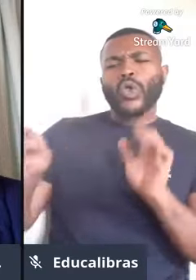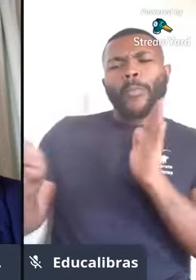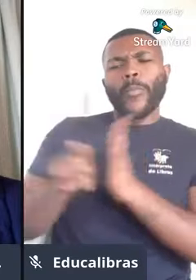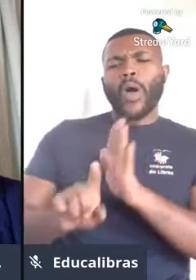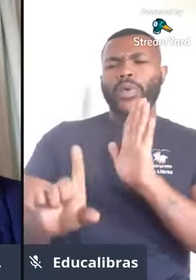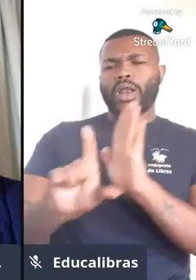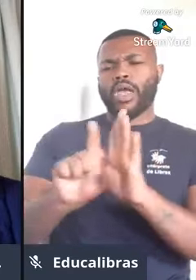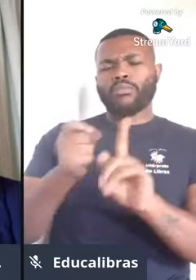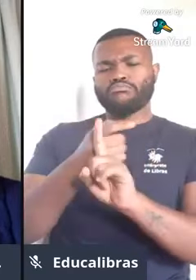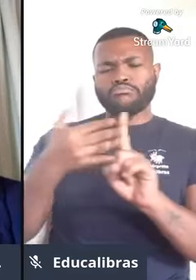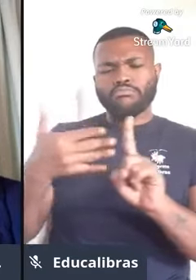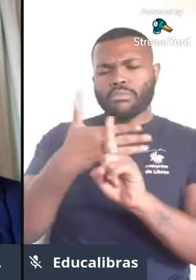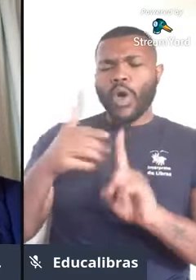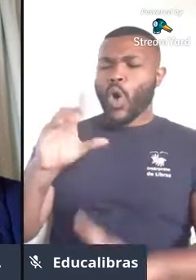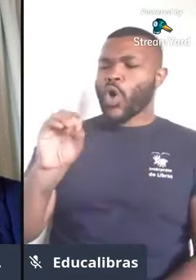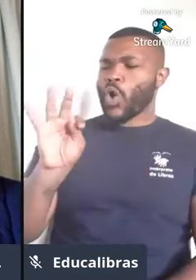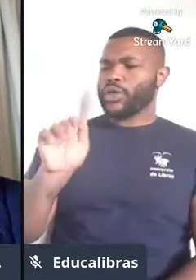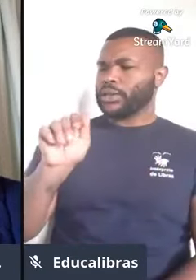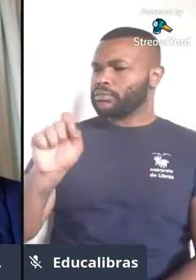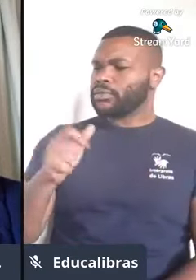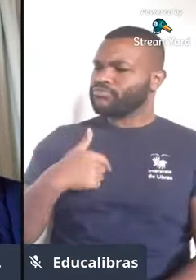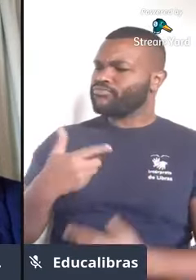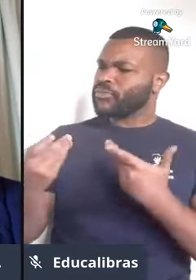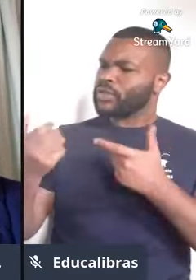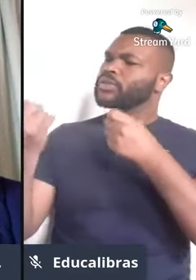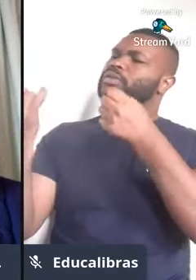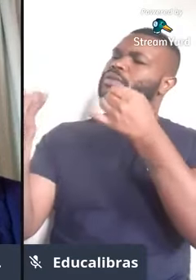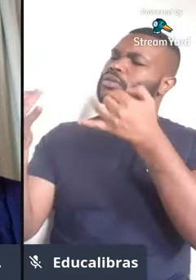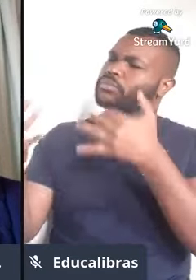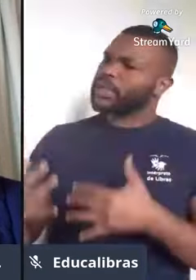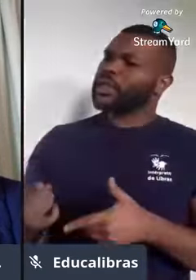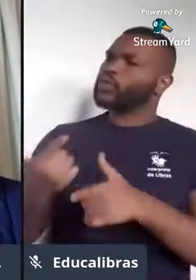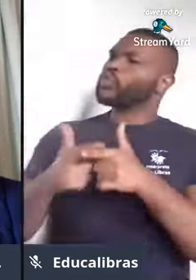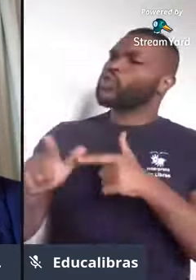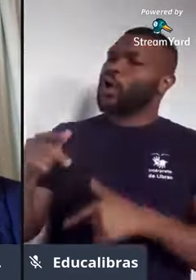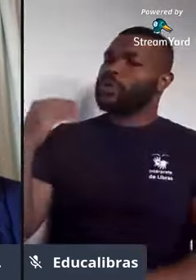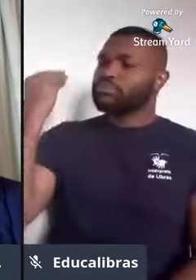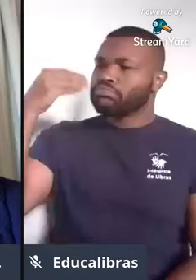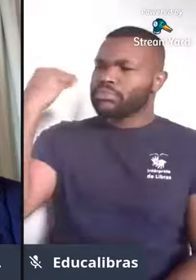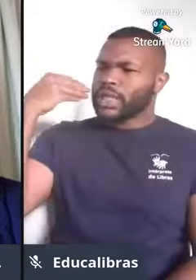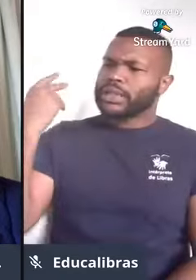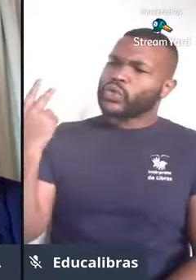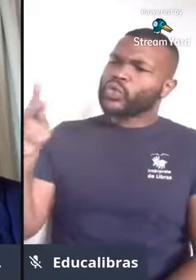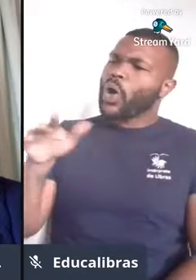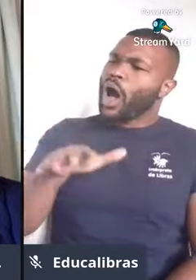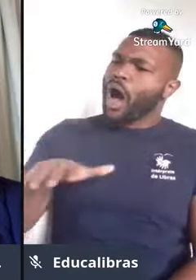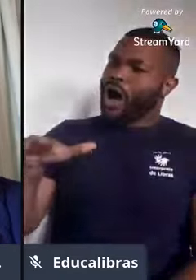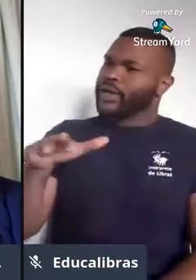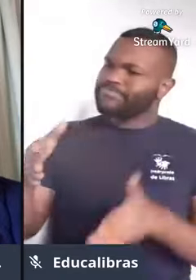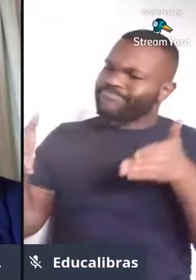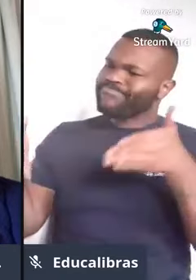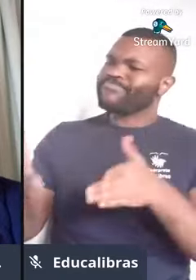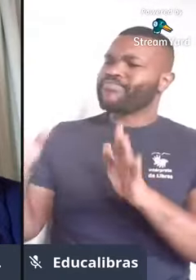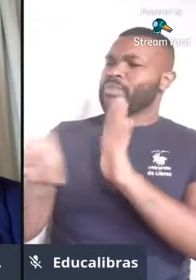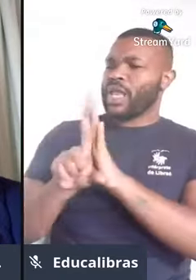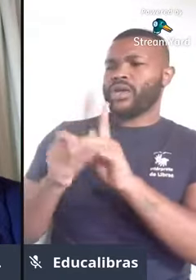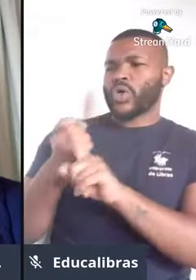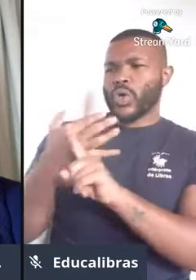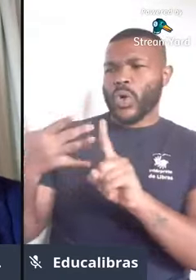que você contasse um pouco dessa sua experiência nessa área específica da lei de cotas.